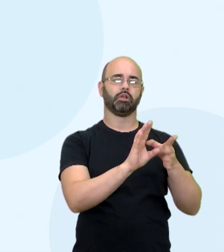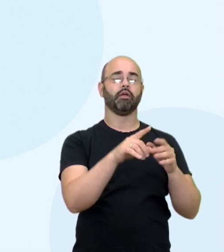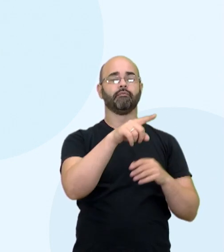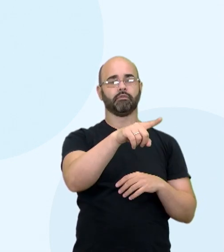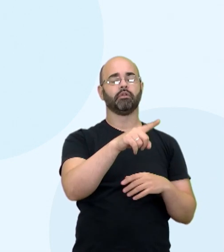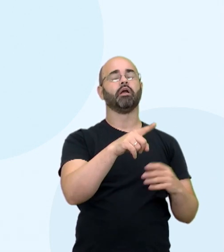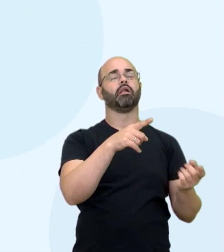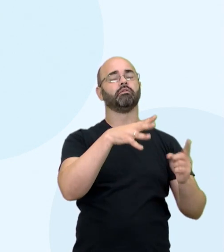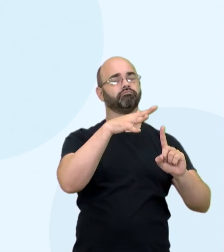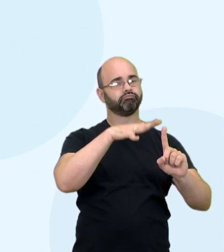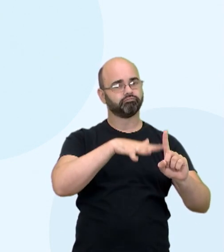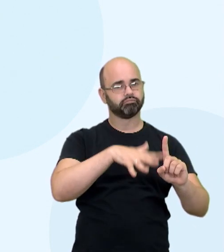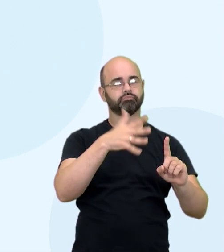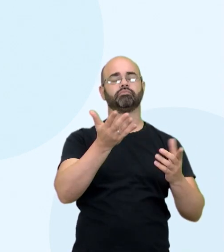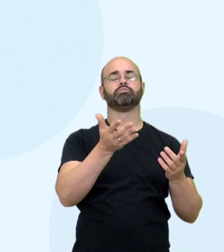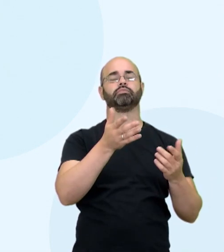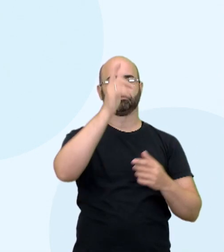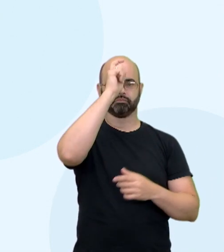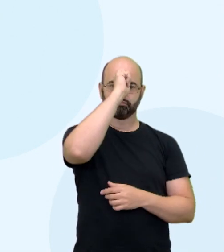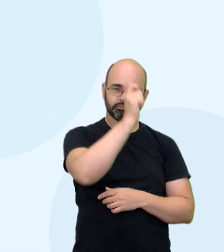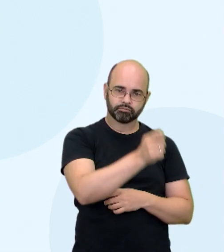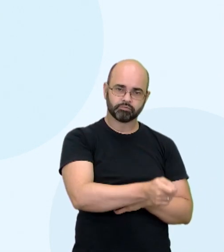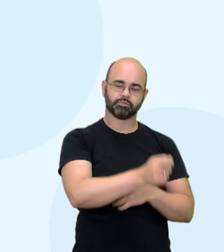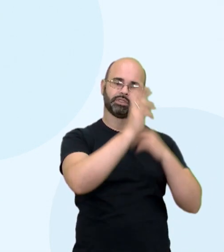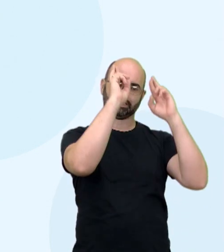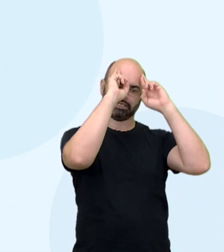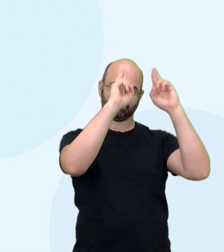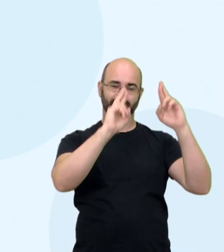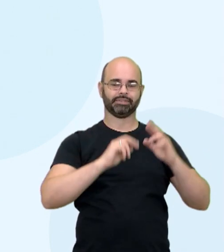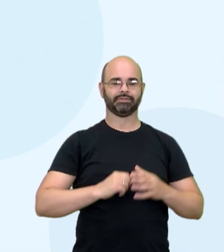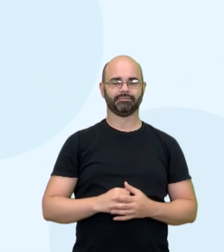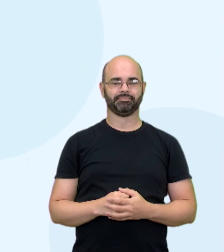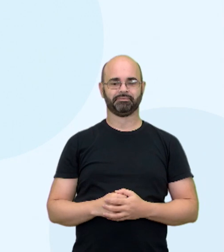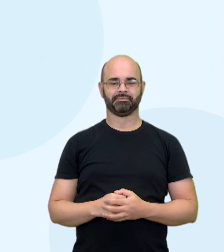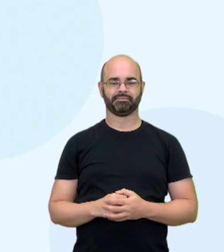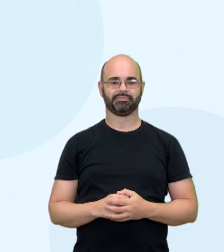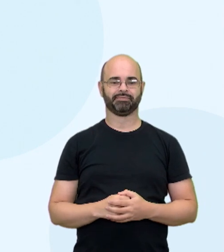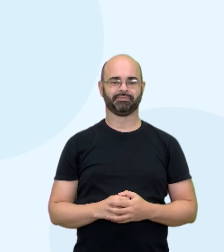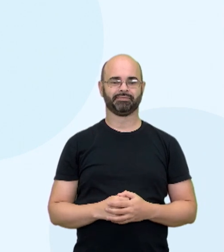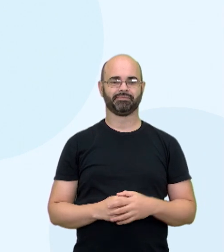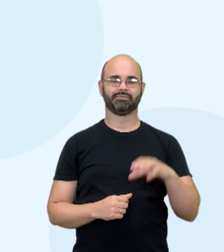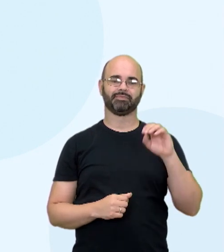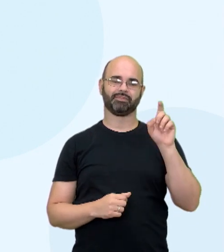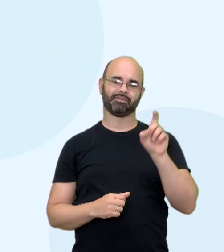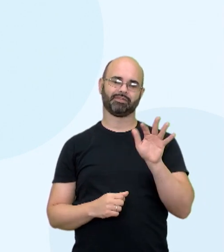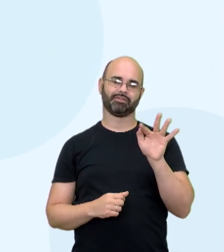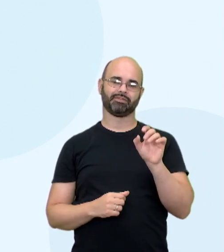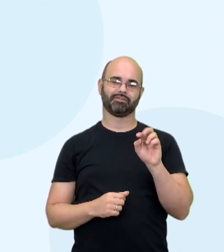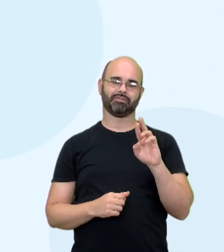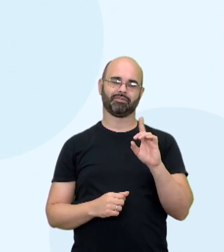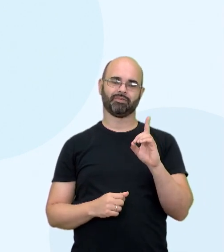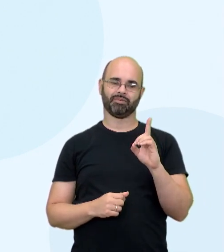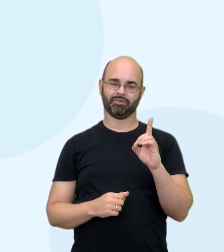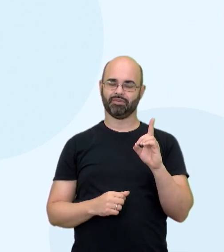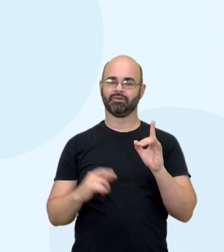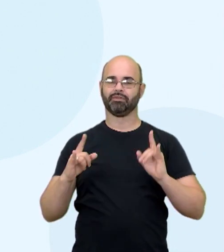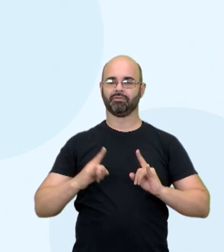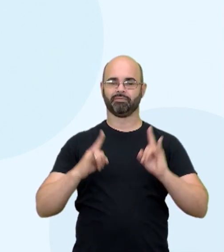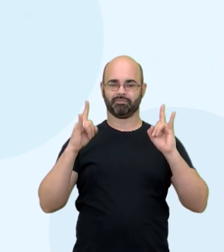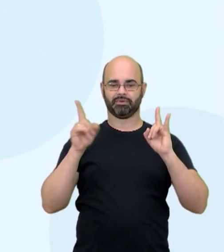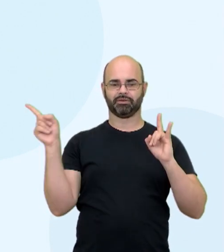o prestígio, todo o respeito. Vejam aí na tela imagens da Universidade de Oxford, um prédio